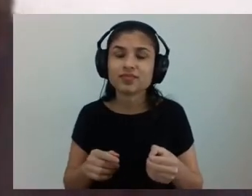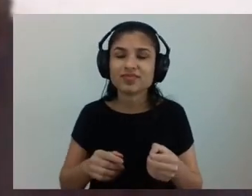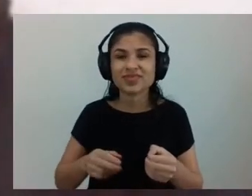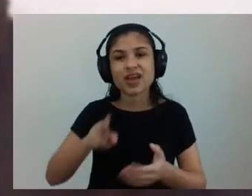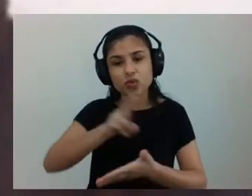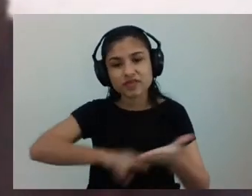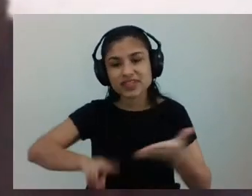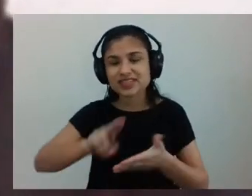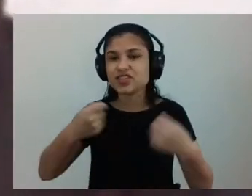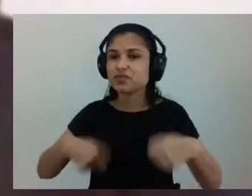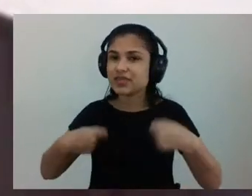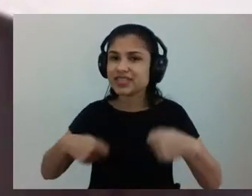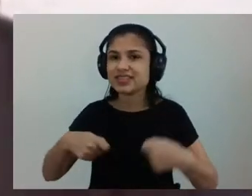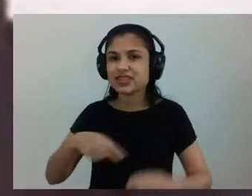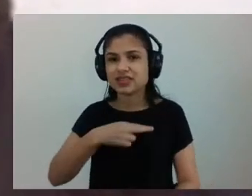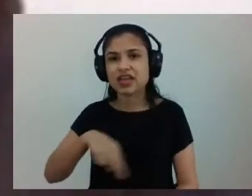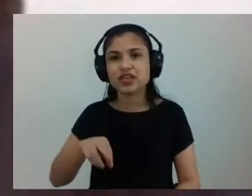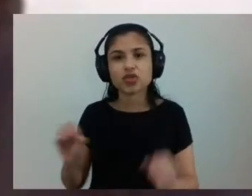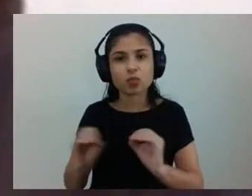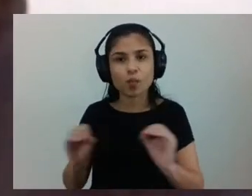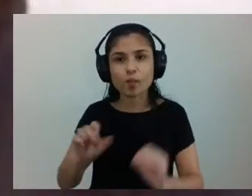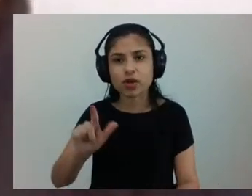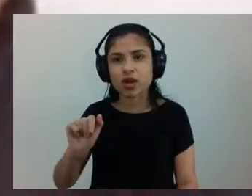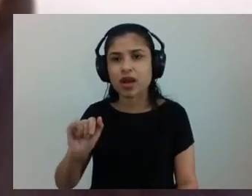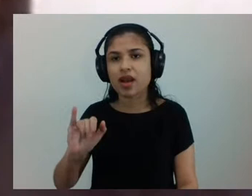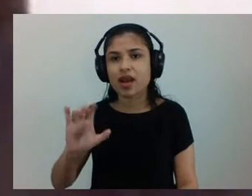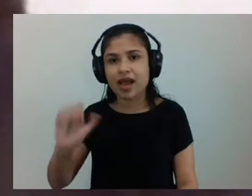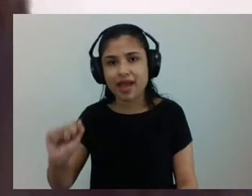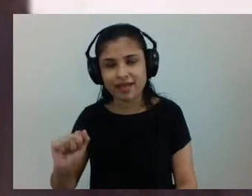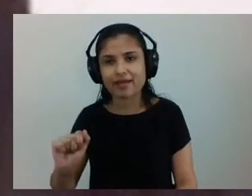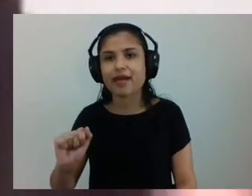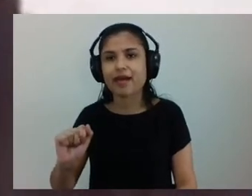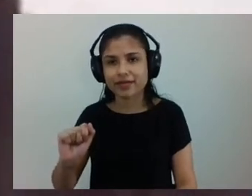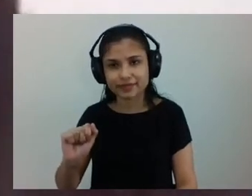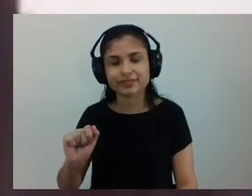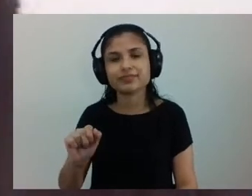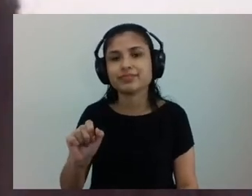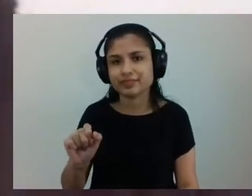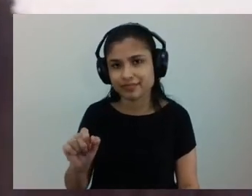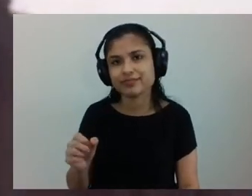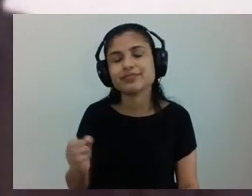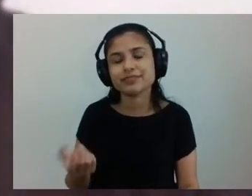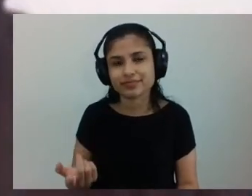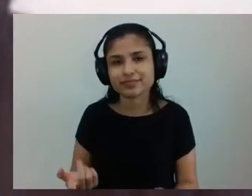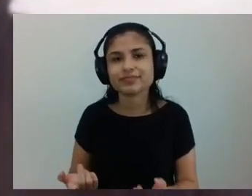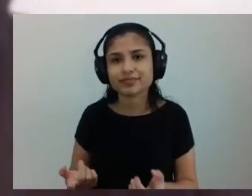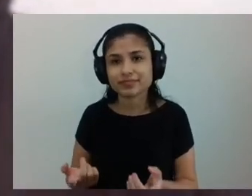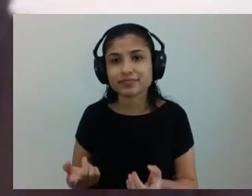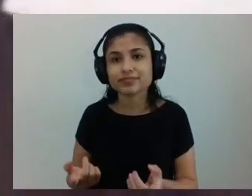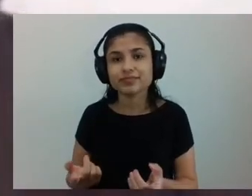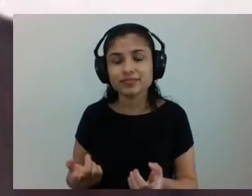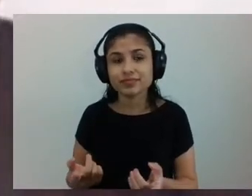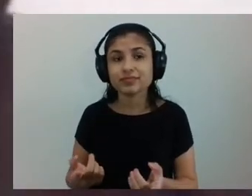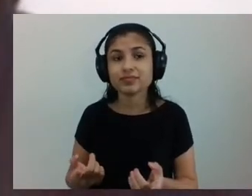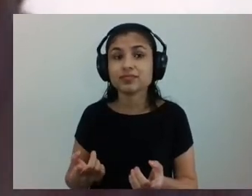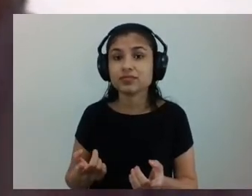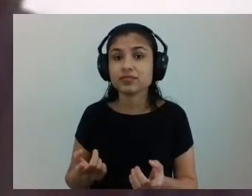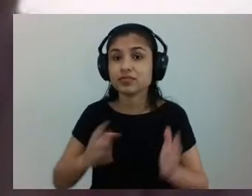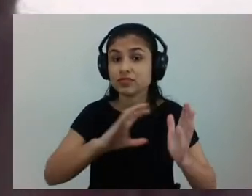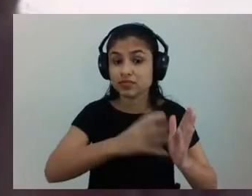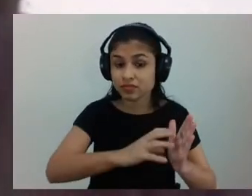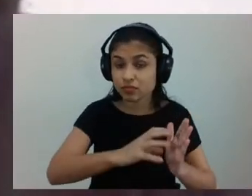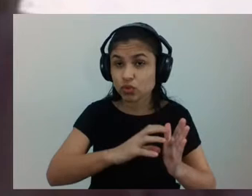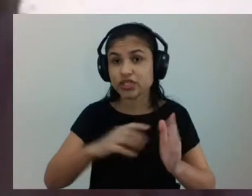lei, porque a não laicidade significaria divisão interna na universidade, entre outras coisas, a identificação político-partidária